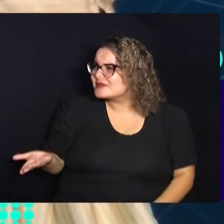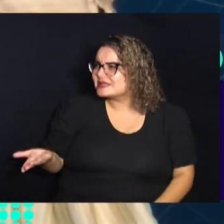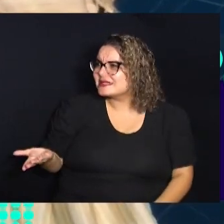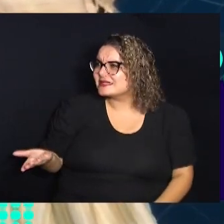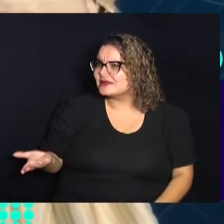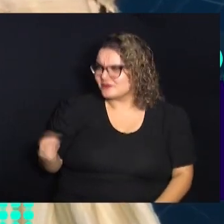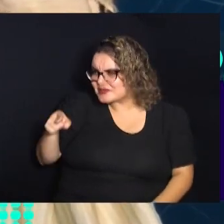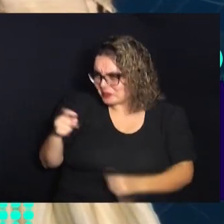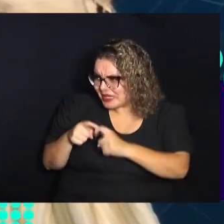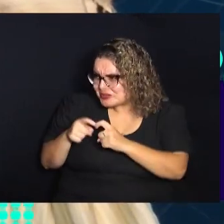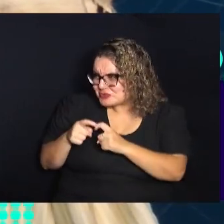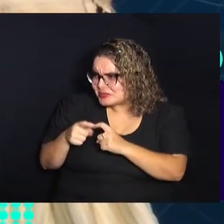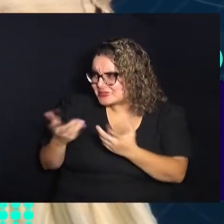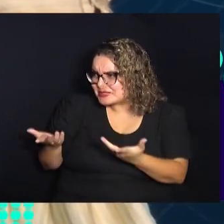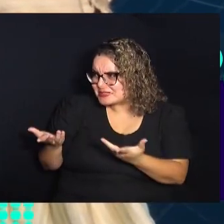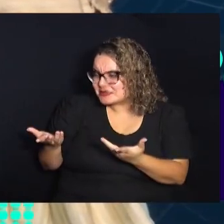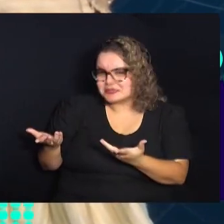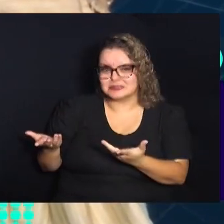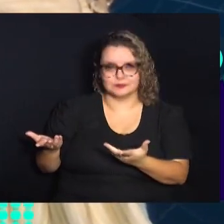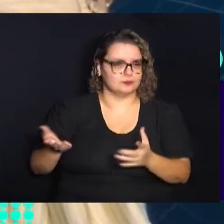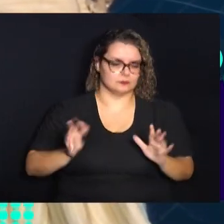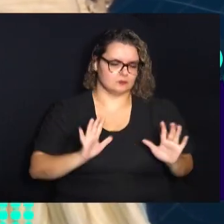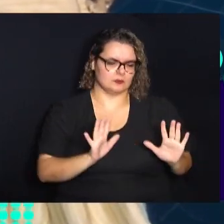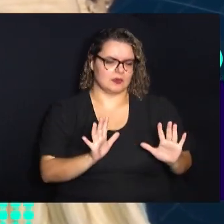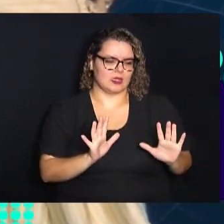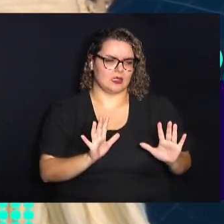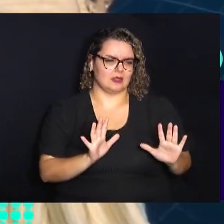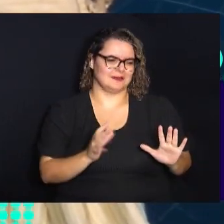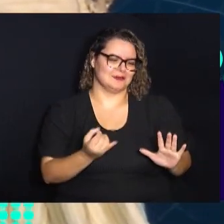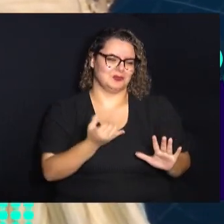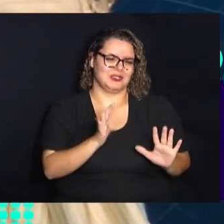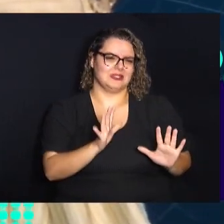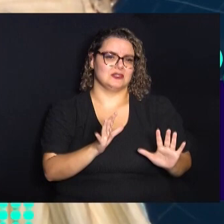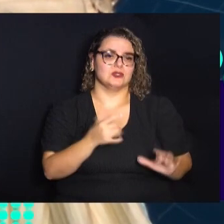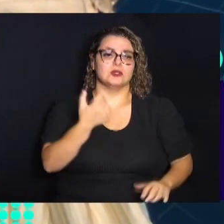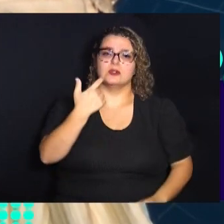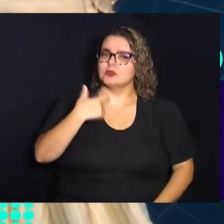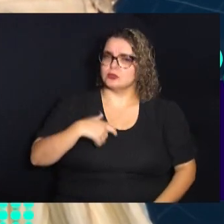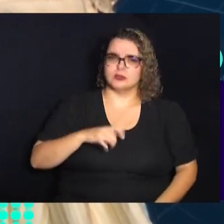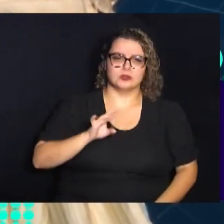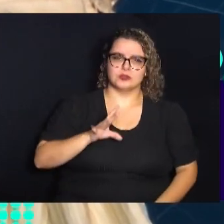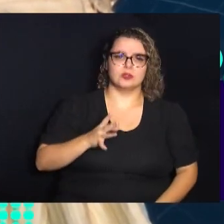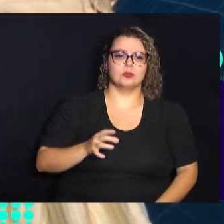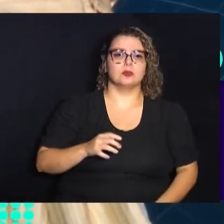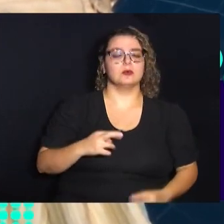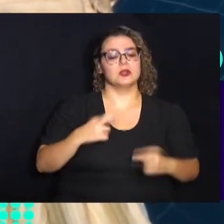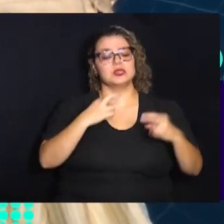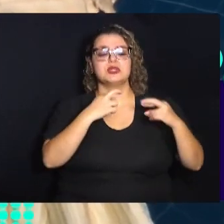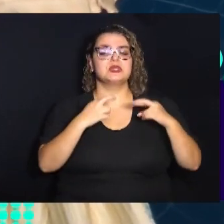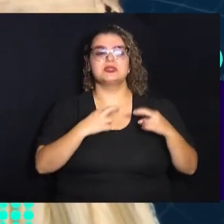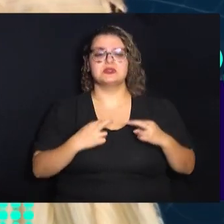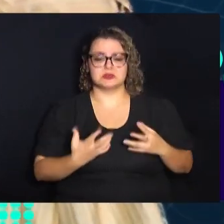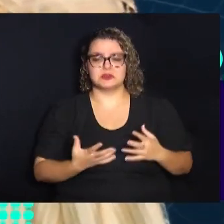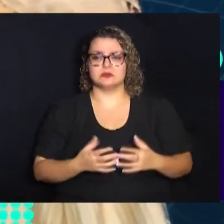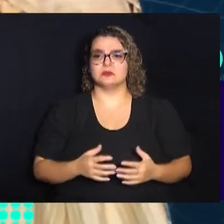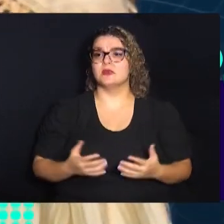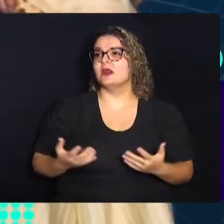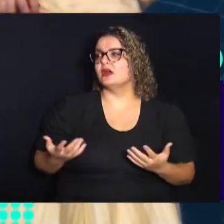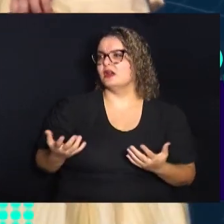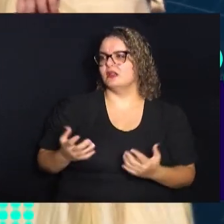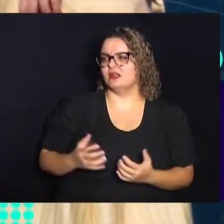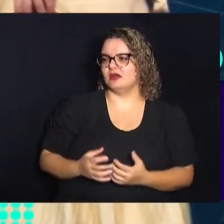quem é você? Você é médico? Nada tão importante. Eu sou apenas um inspetor.